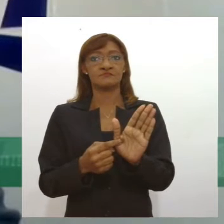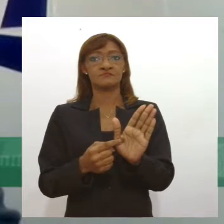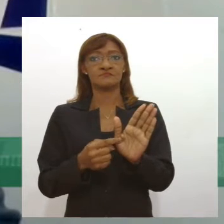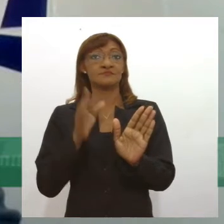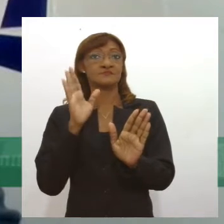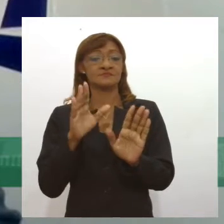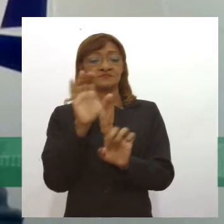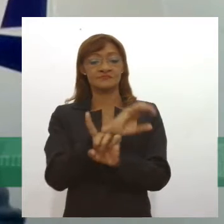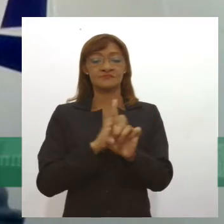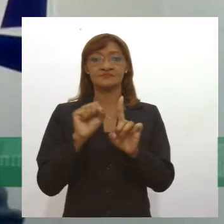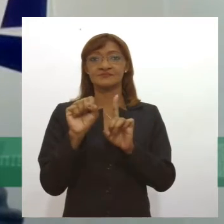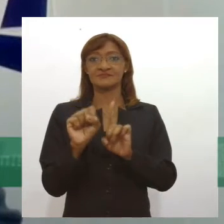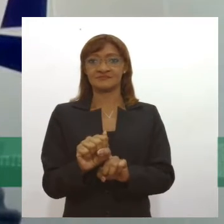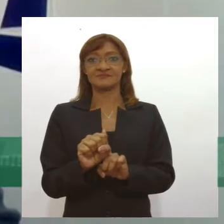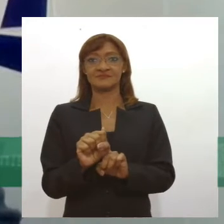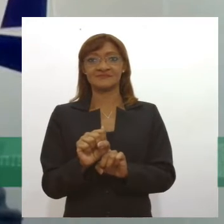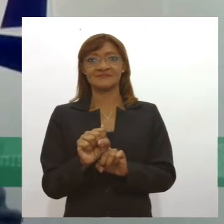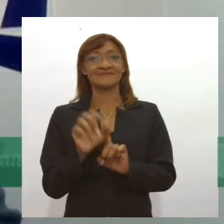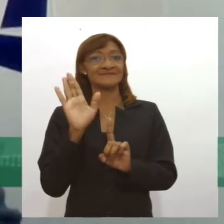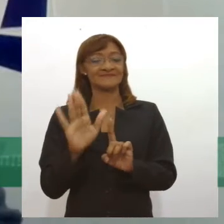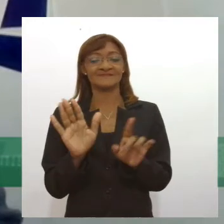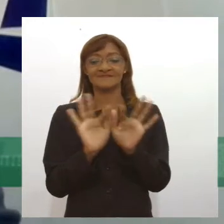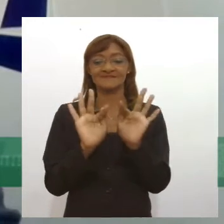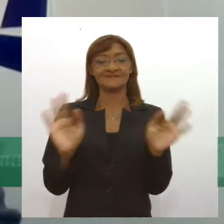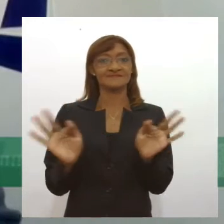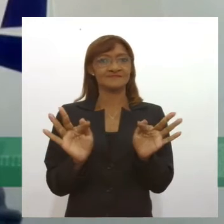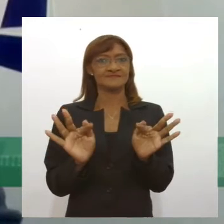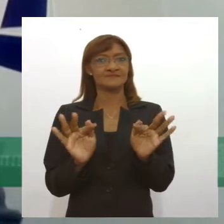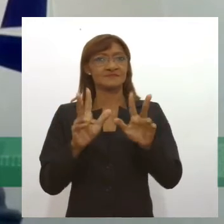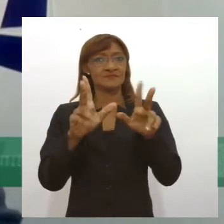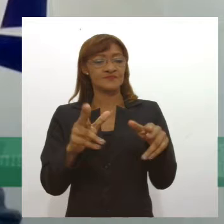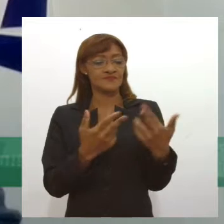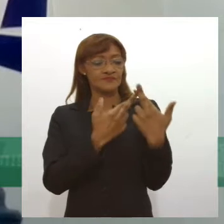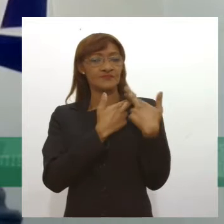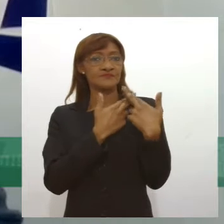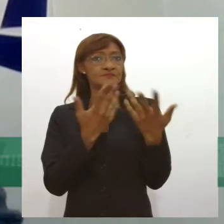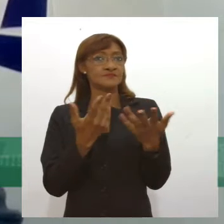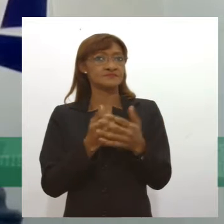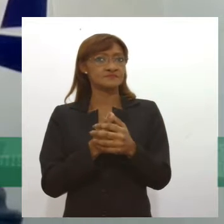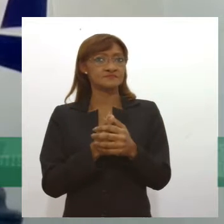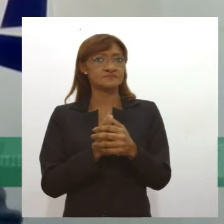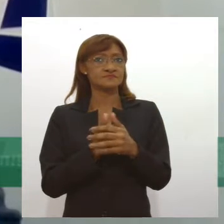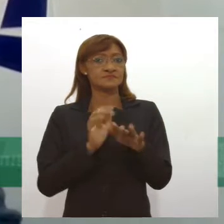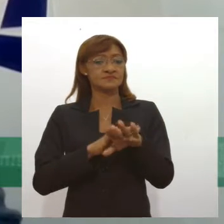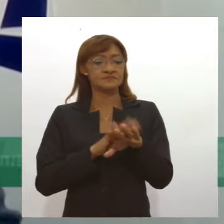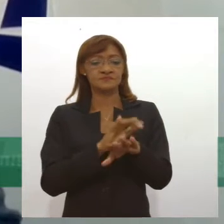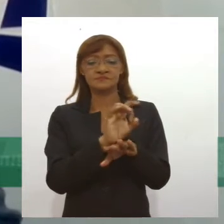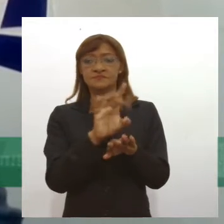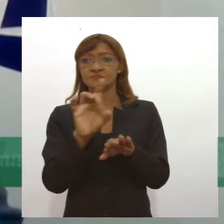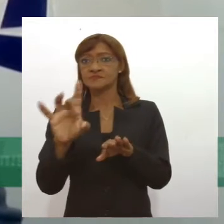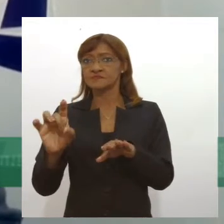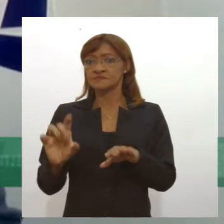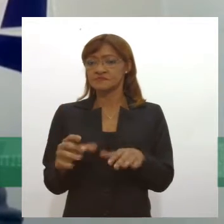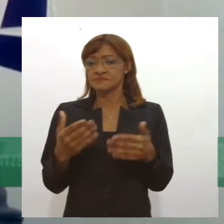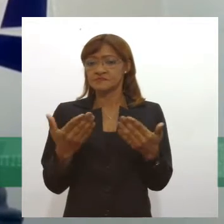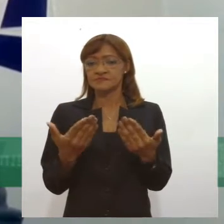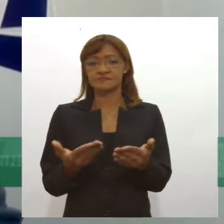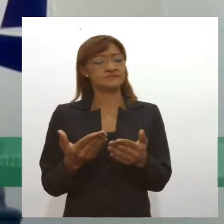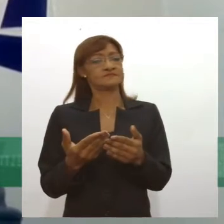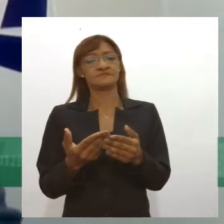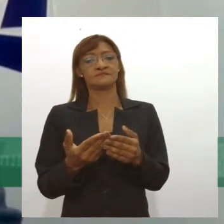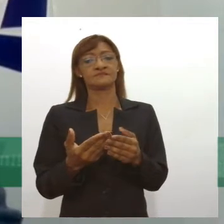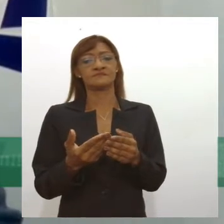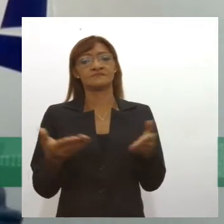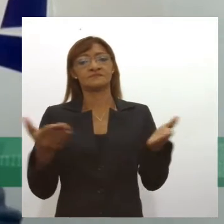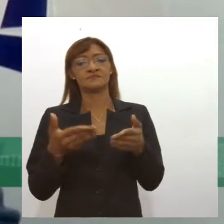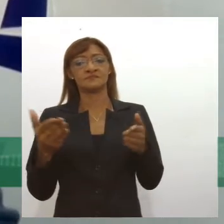simples, onde toda essa carga burocrática, né, da governança de uma SA, ela é